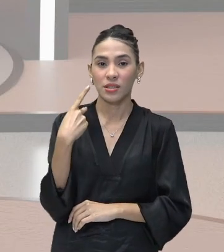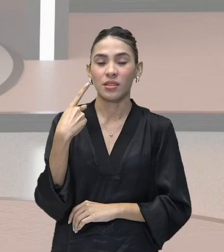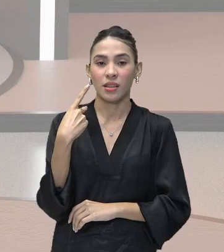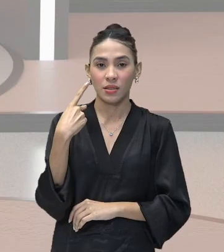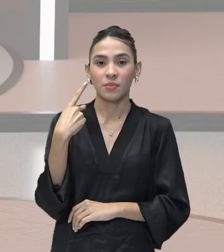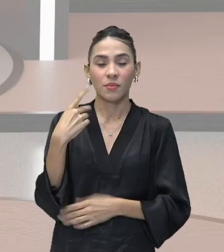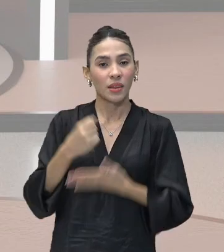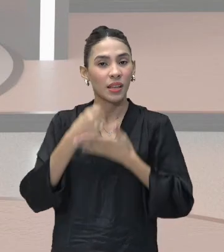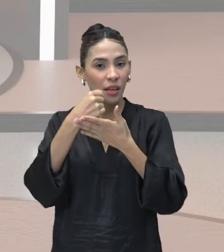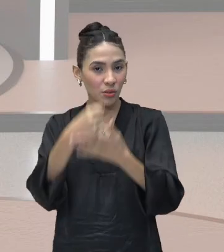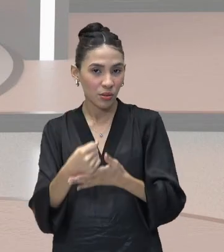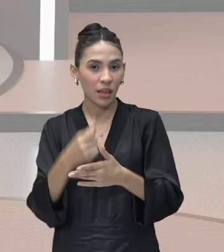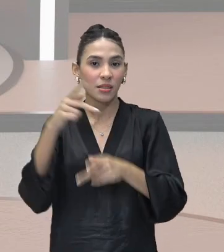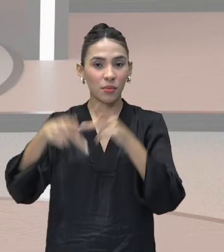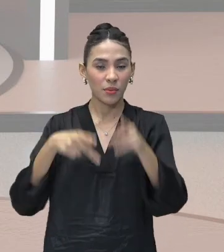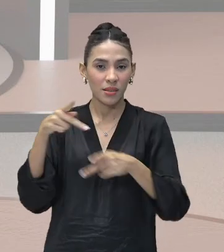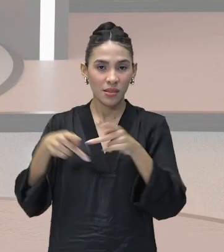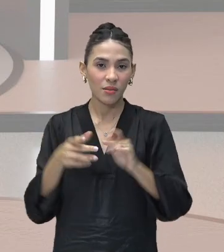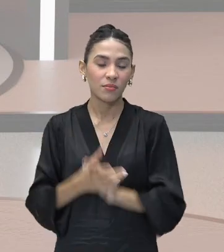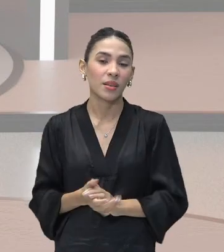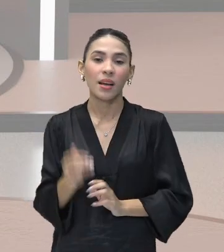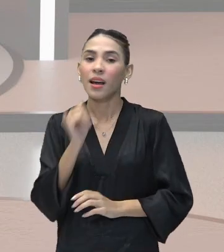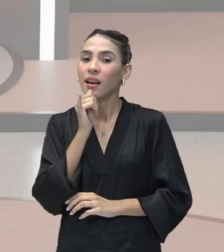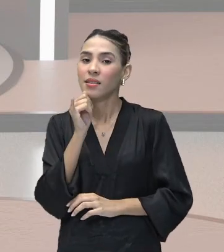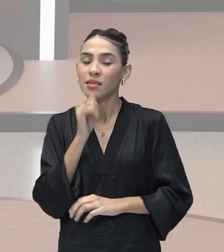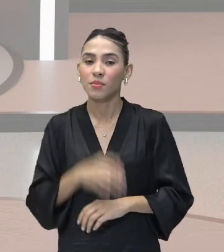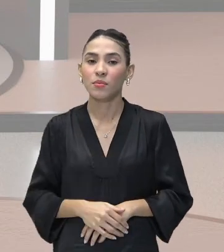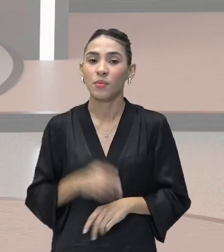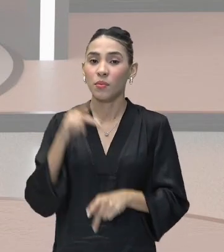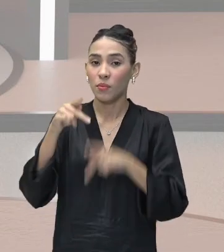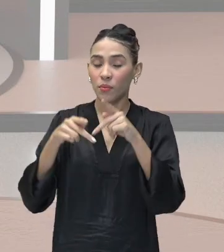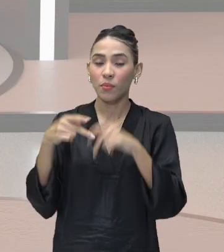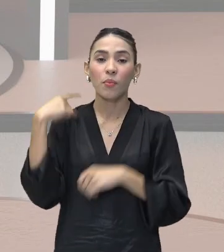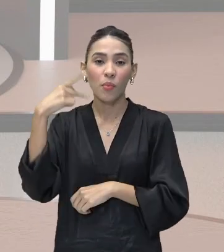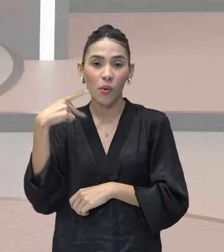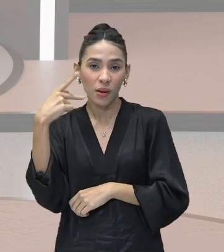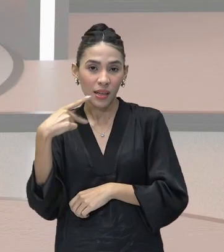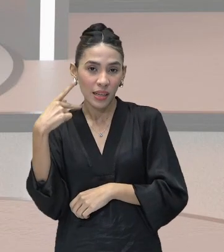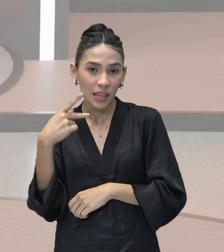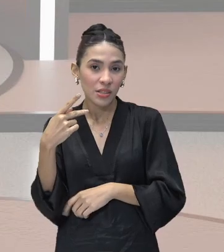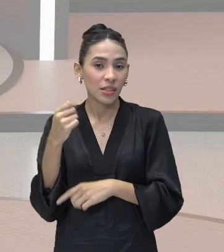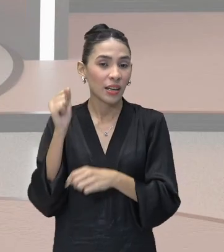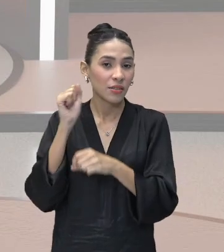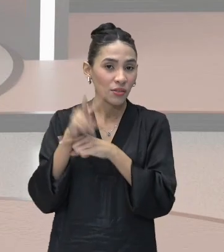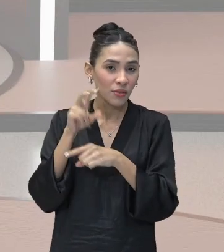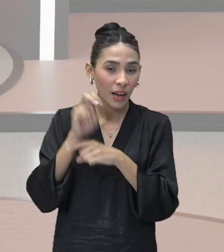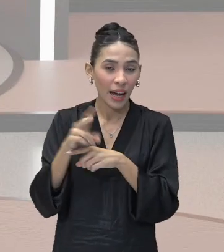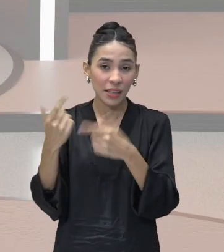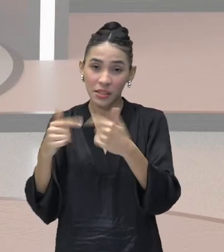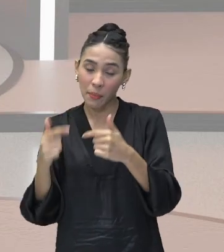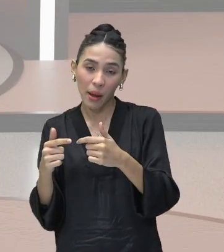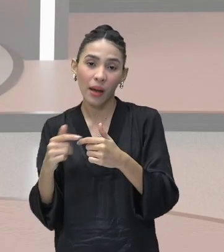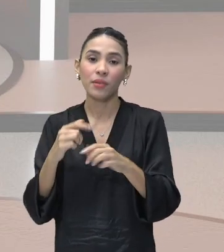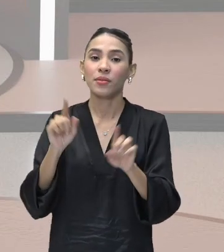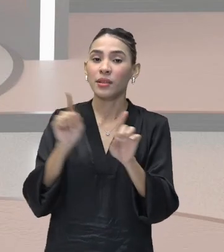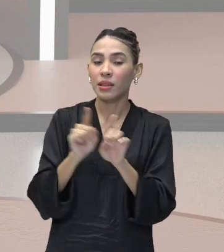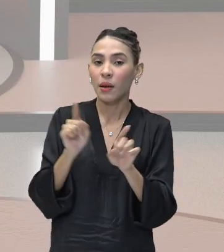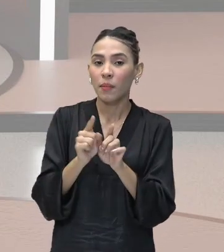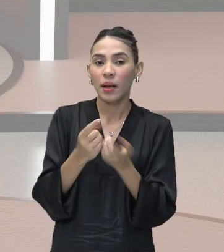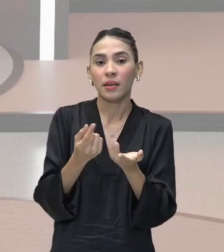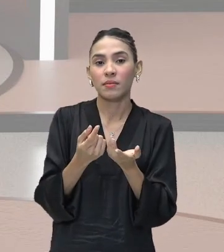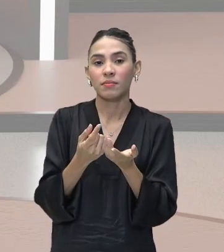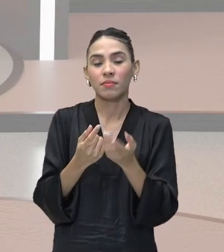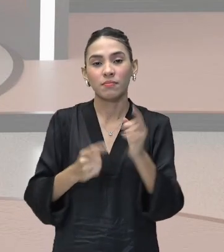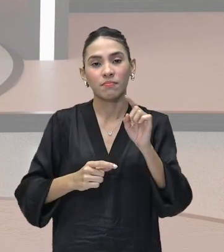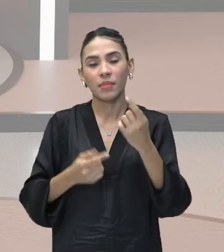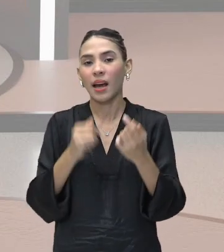tá, benefícios para a população, como, por exemplo, políticas para emprego e, se necessário, também distribuição de